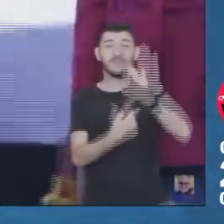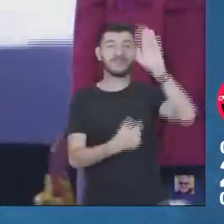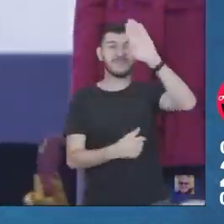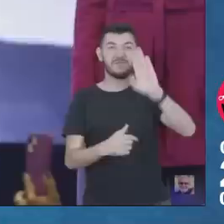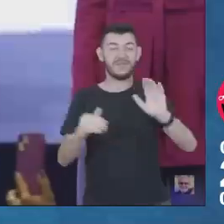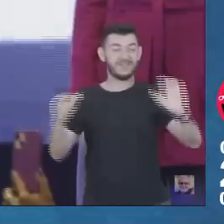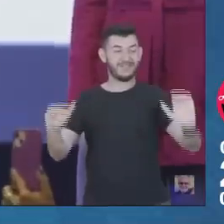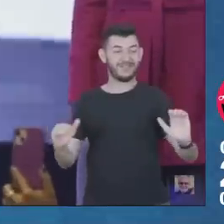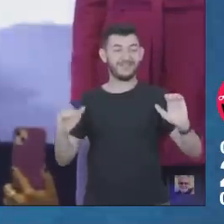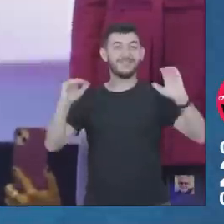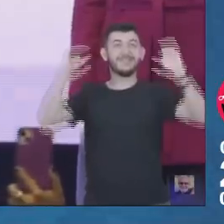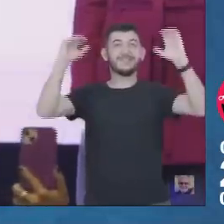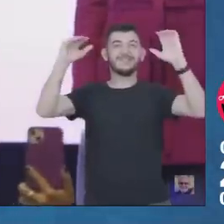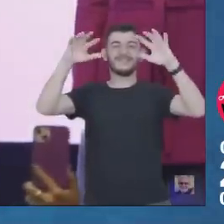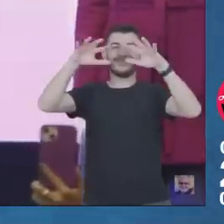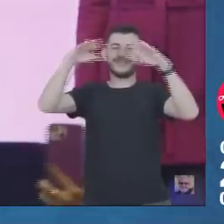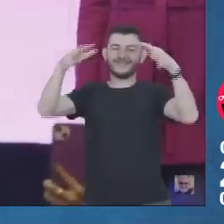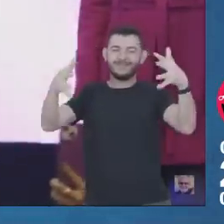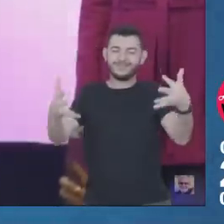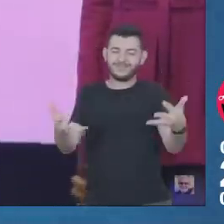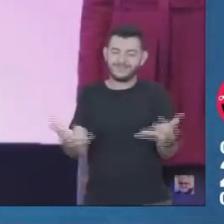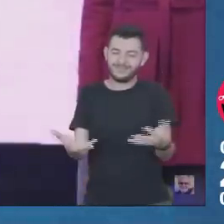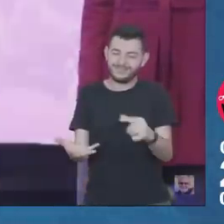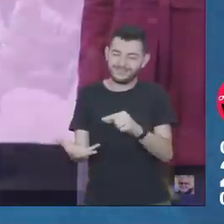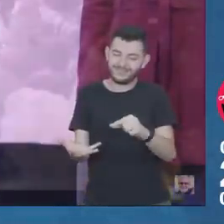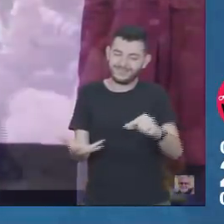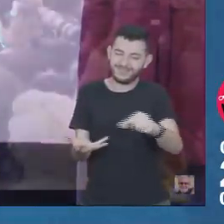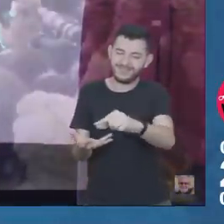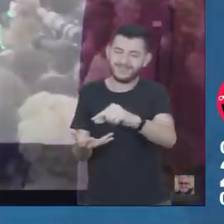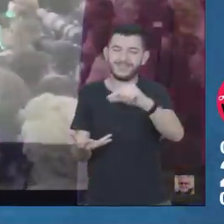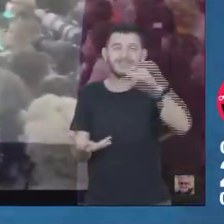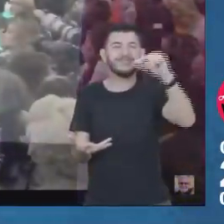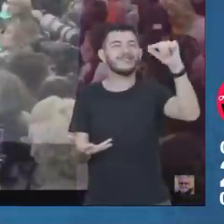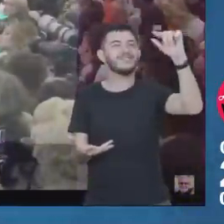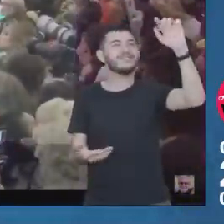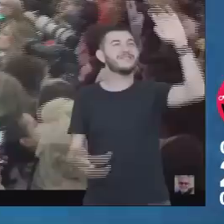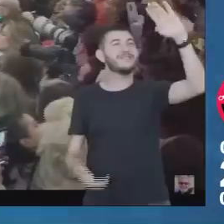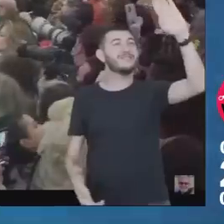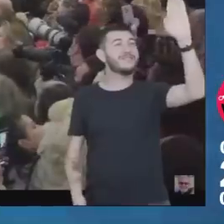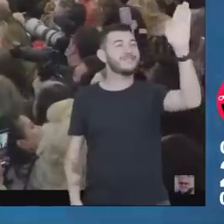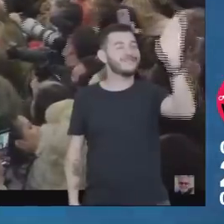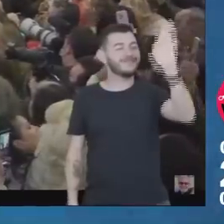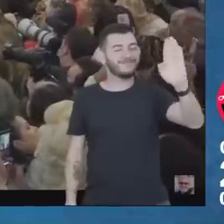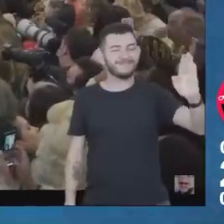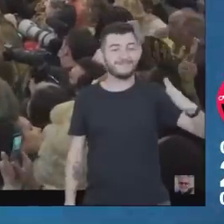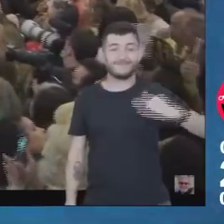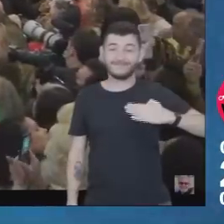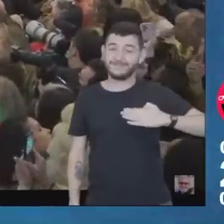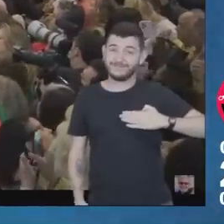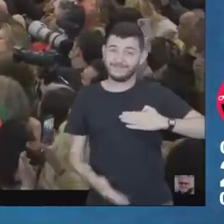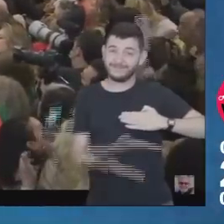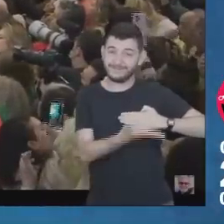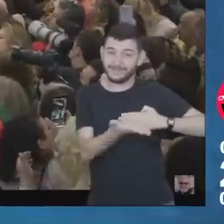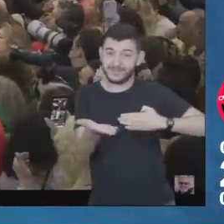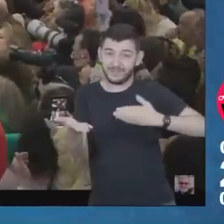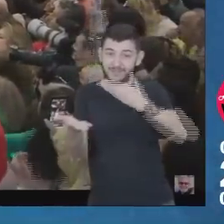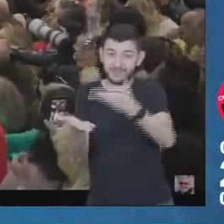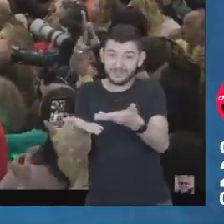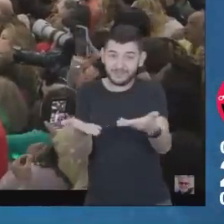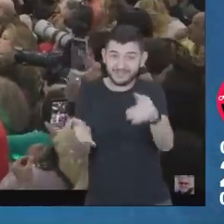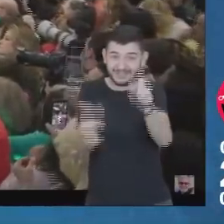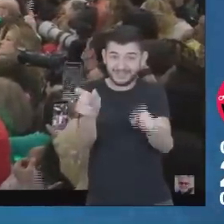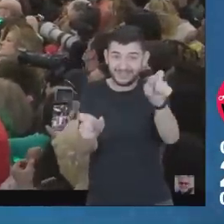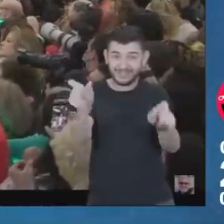adorada, entre outras mil, és tu, Brasil, ó pátria amada. Dos filhos desse solo és